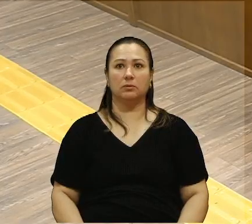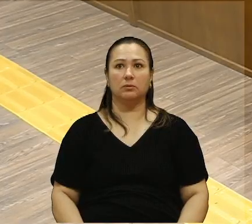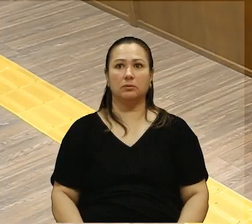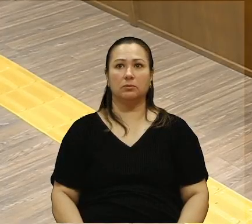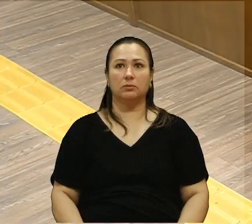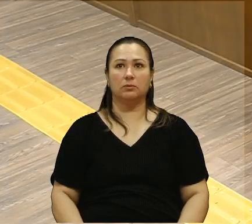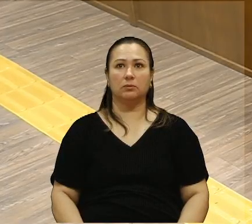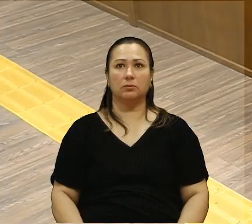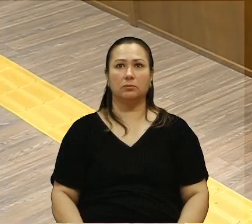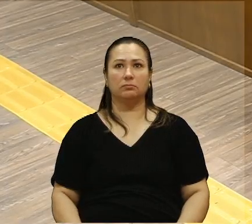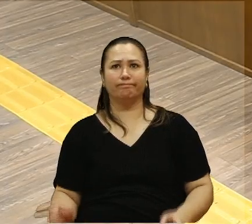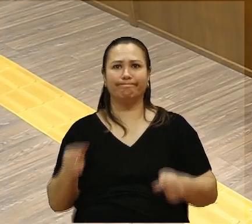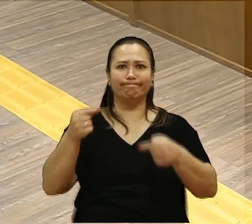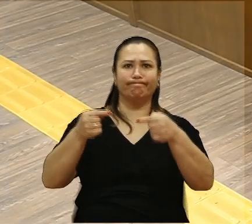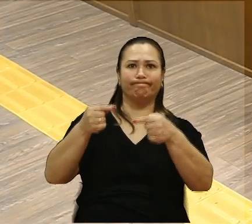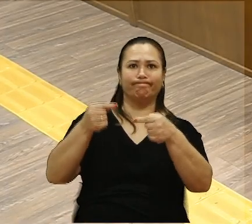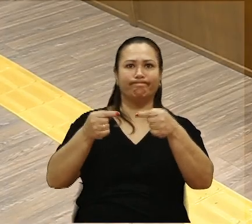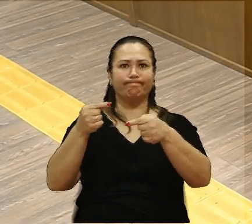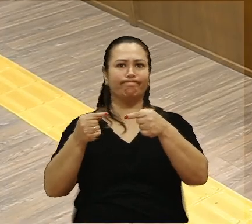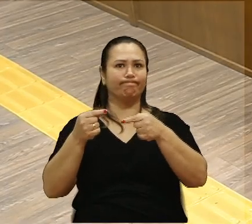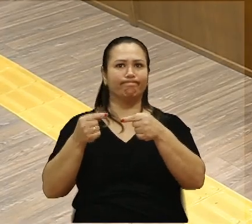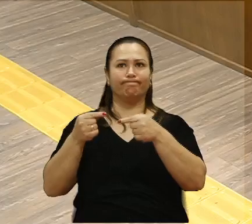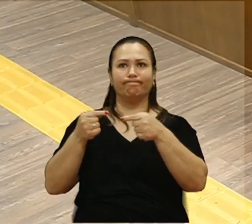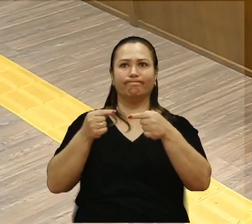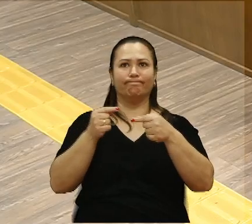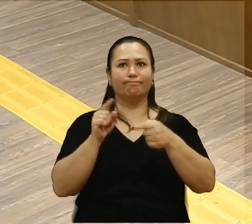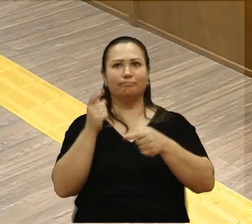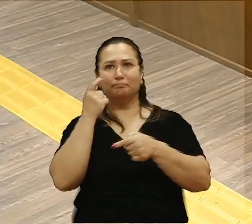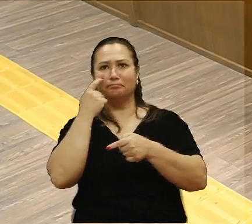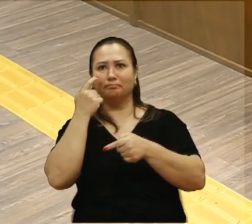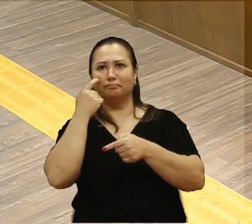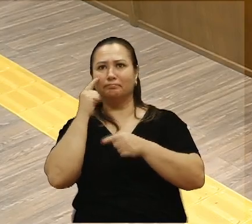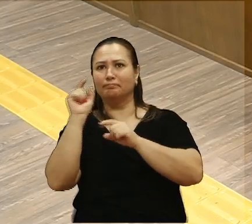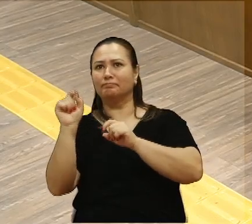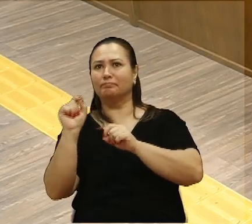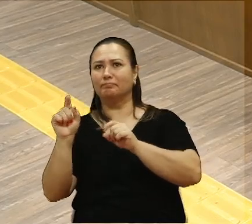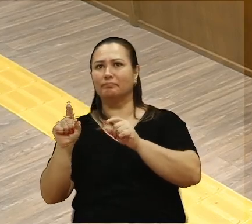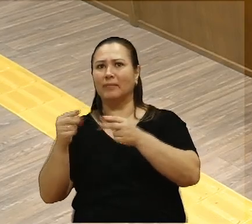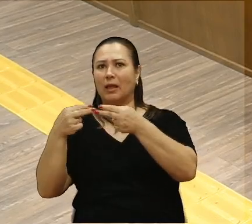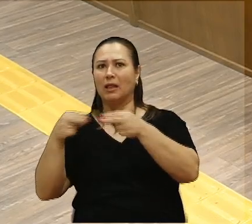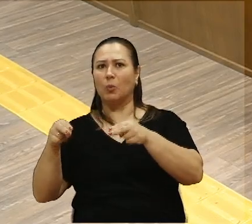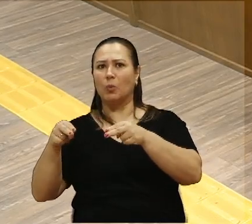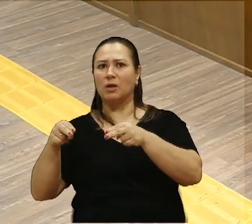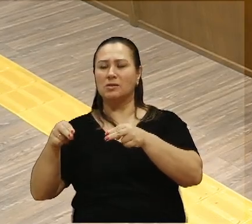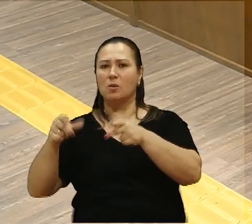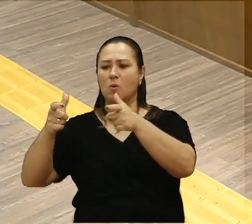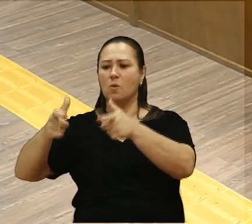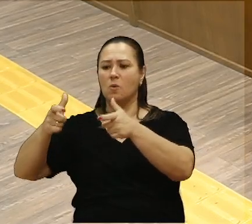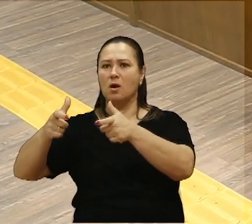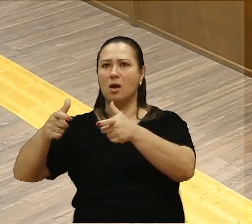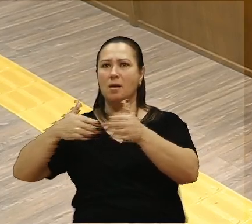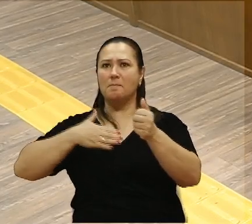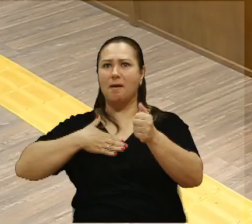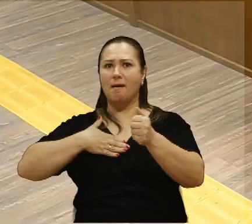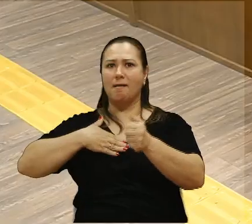O que tu acha, Rafael? Fazer a inauguração festiva lá no Panela Velha, né?